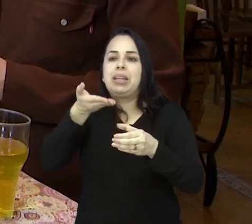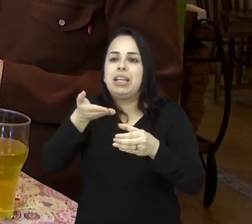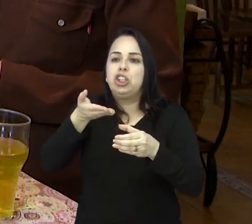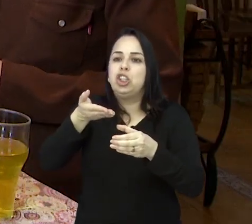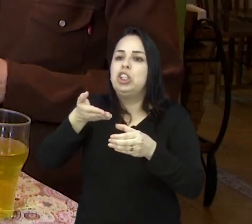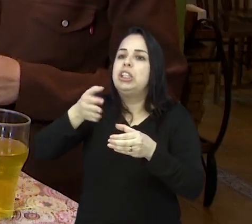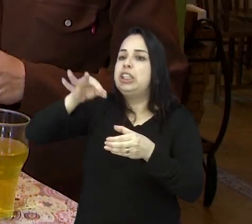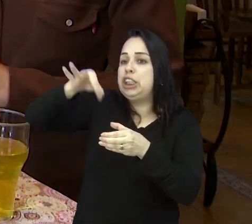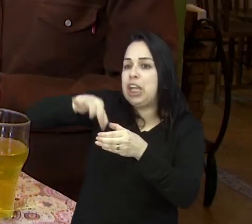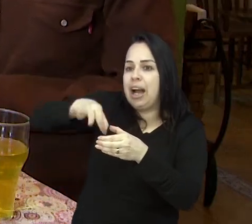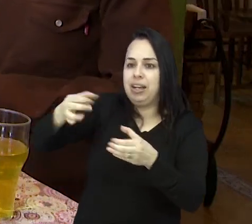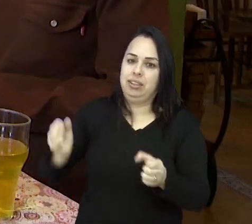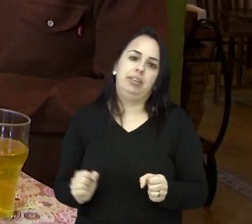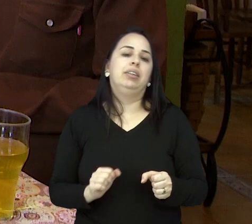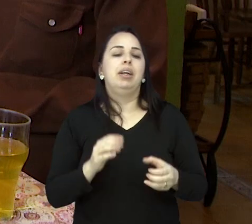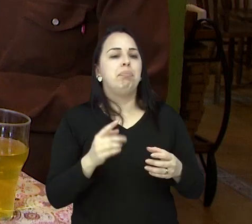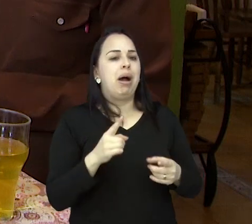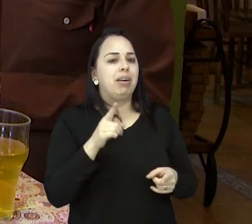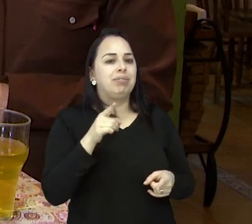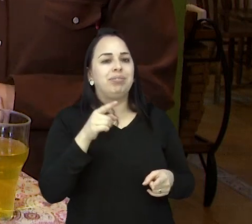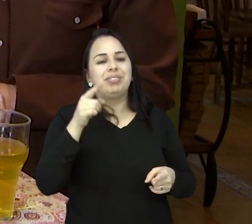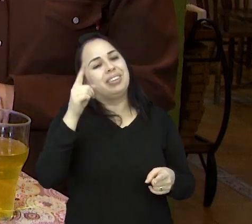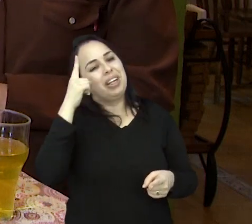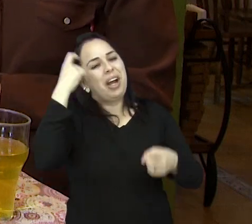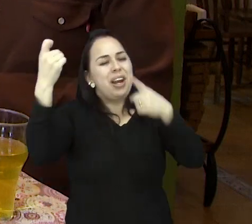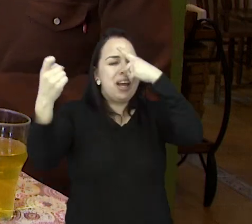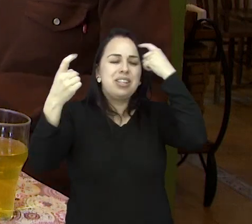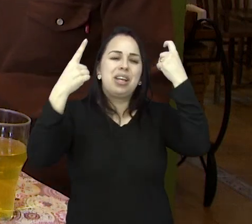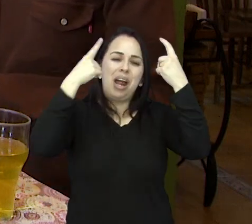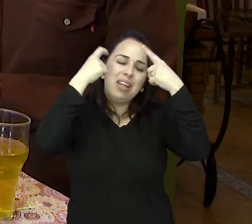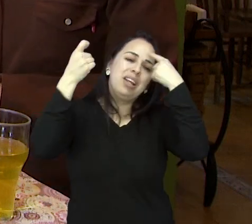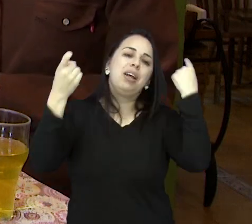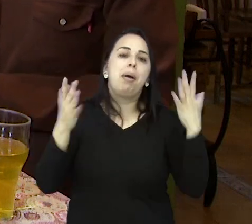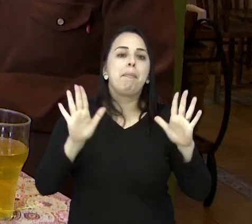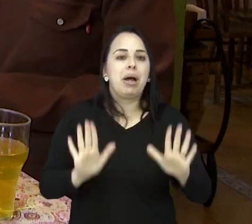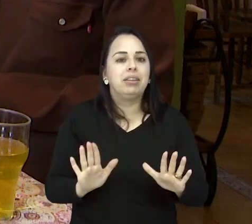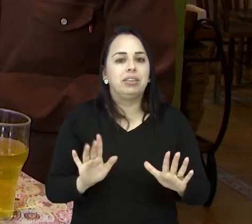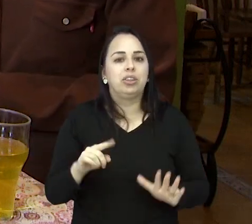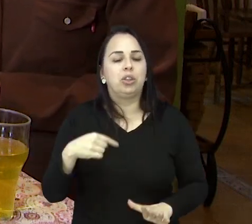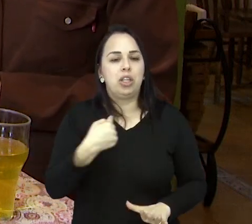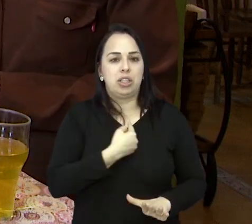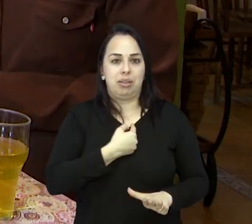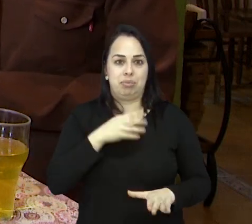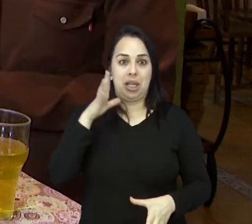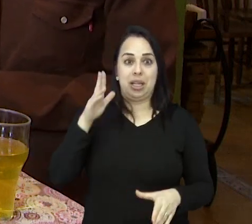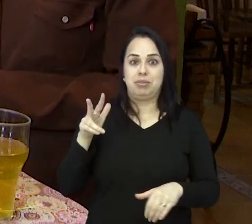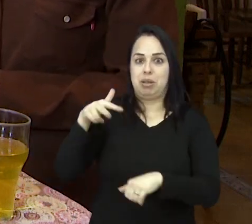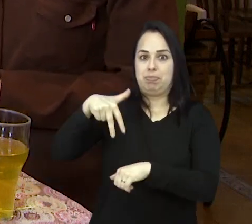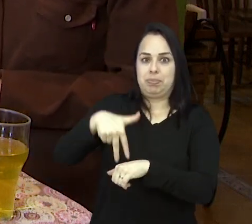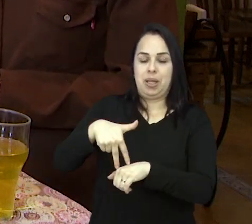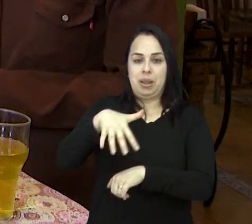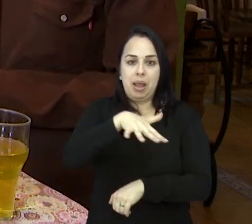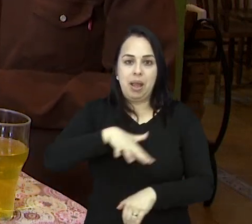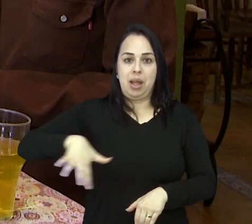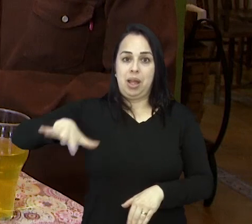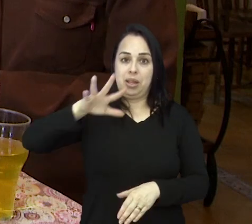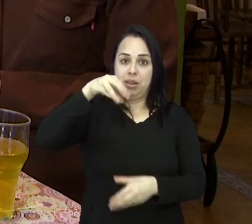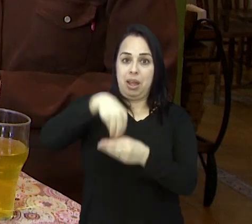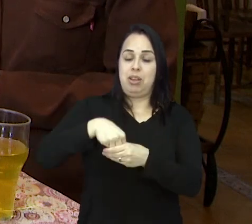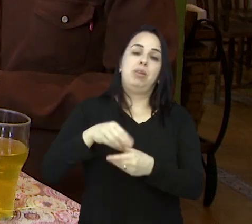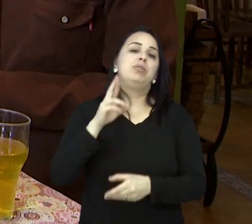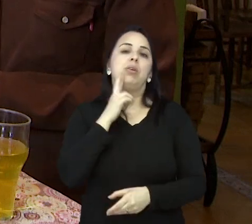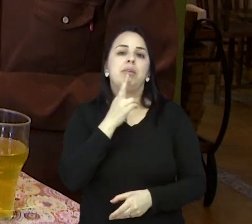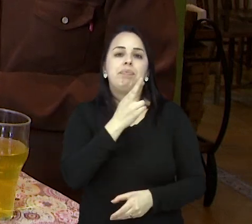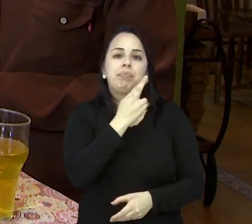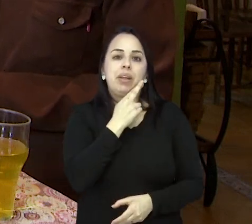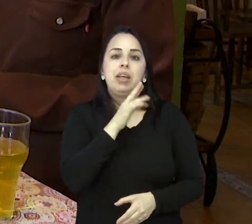muito bacana. É para usar a criatividade mesmo, né? Falando em usar a criatividade, nós estamos num restaurante aqui em São José que é especialista